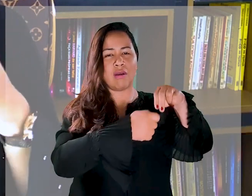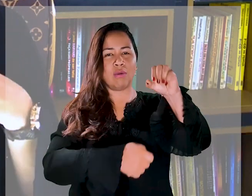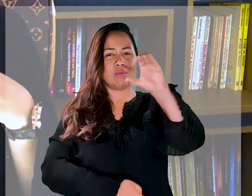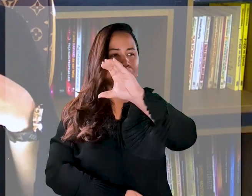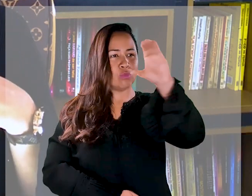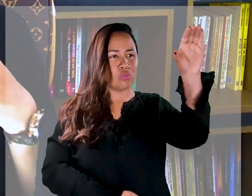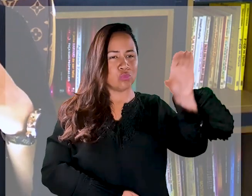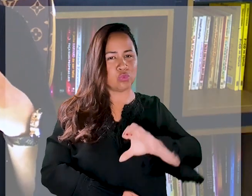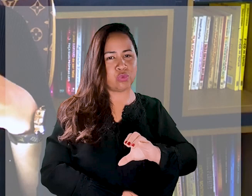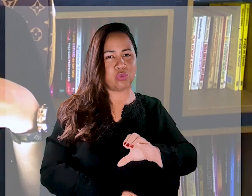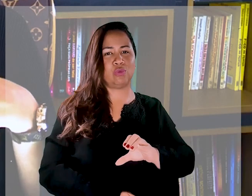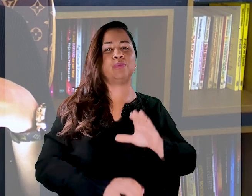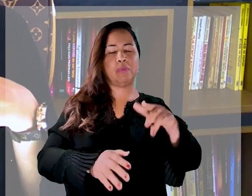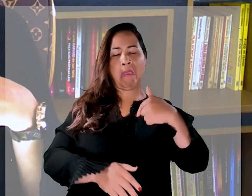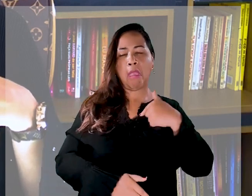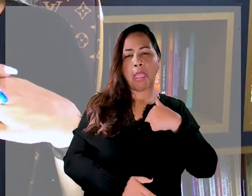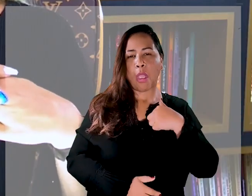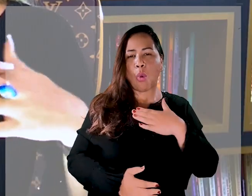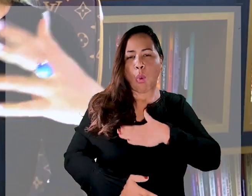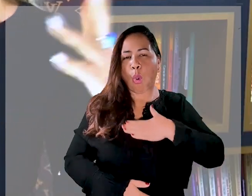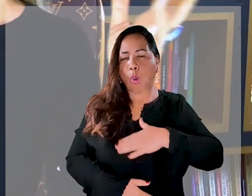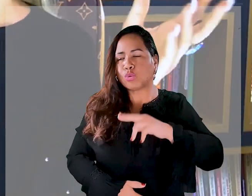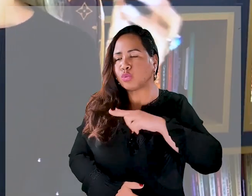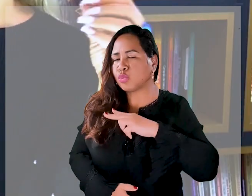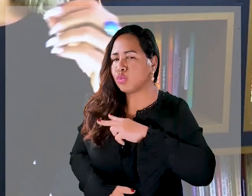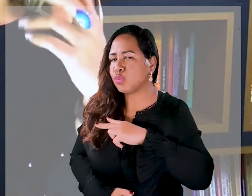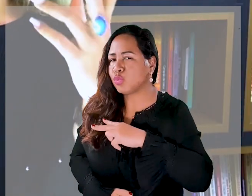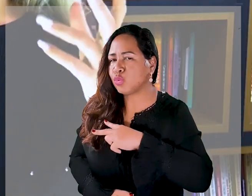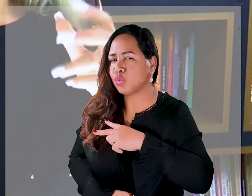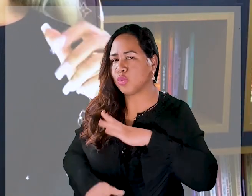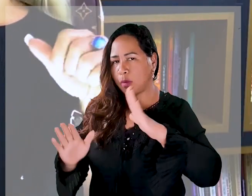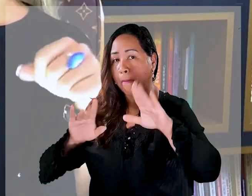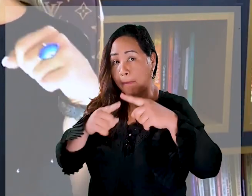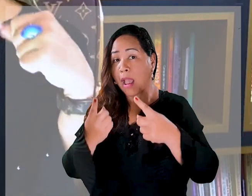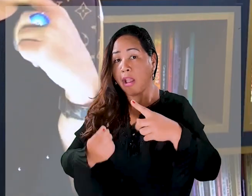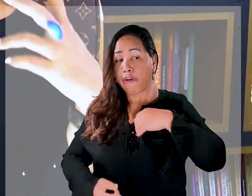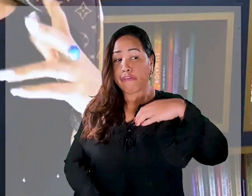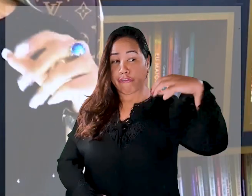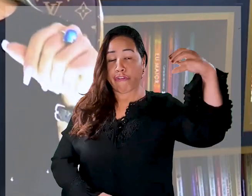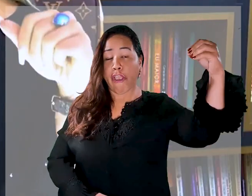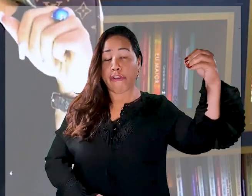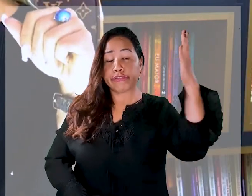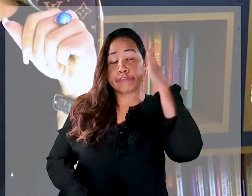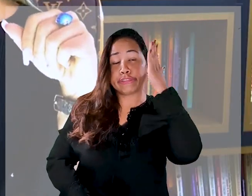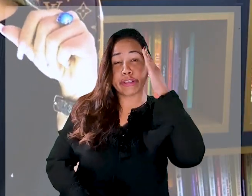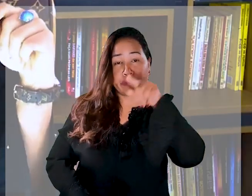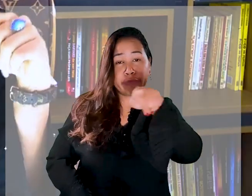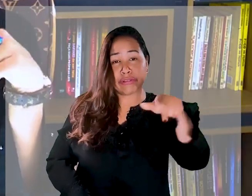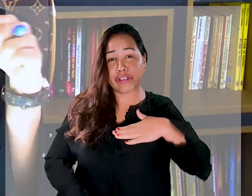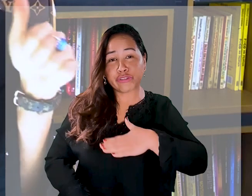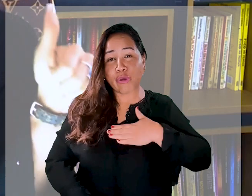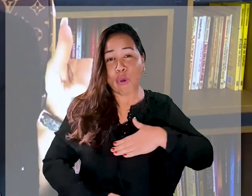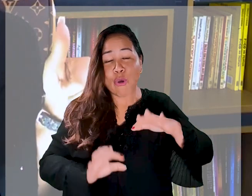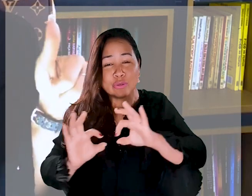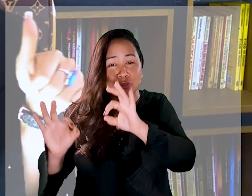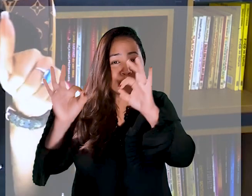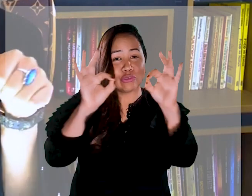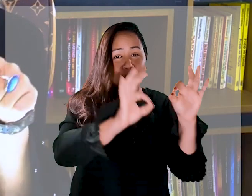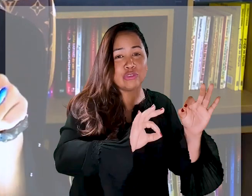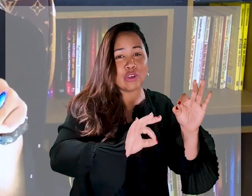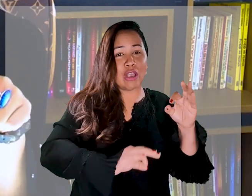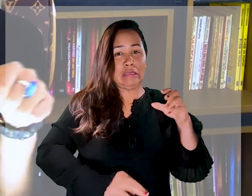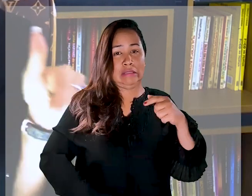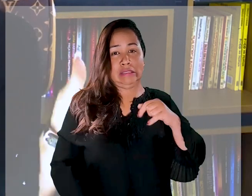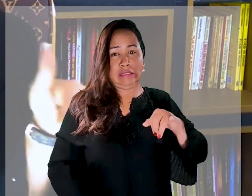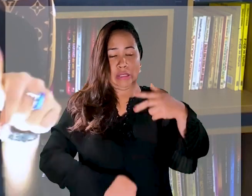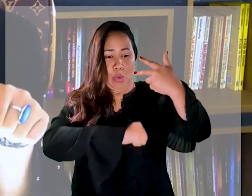querem ver o meu dia a dia, vocês querem ver minha vida, né? Aí lá vou eu pra Cancún e ok, então vamos lá, vamos postar Cancún e tal. Se eu postar, eu